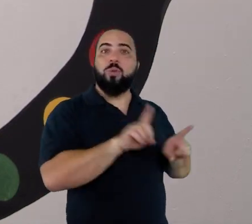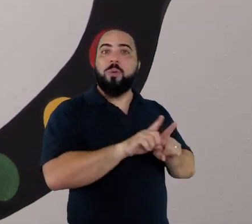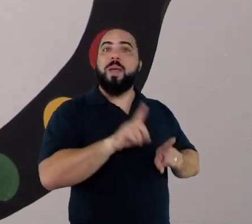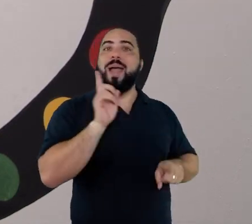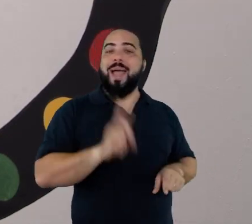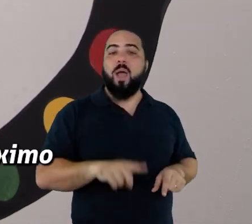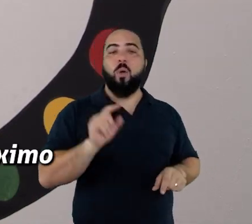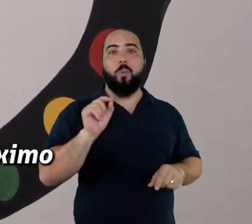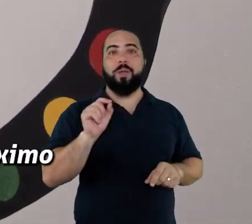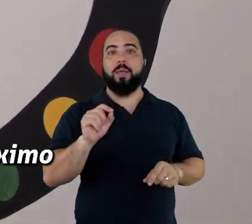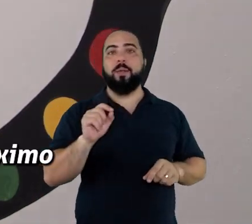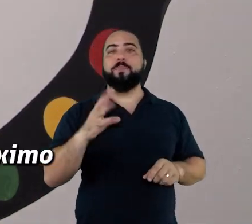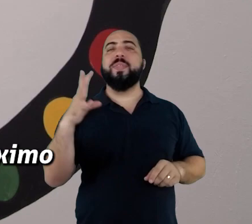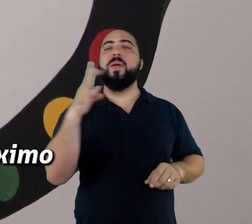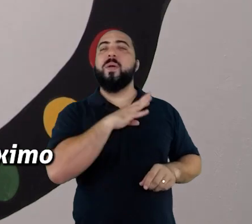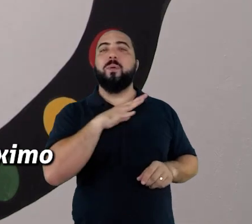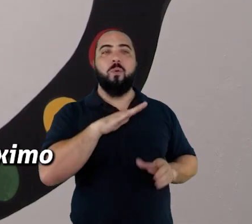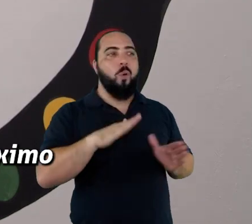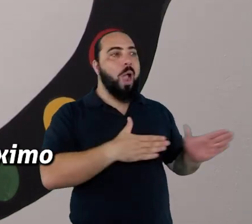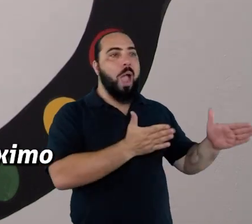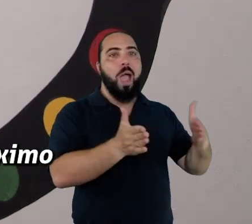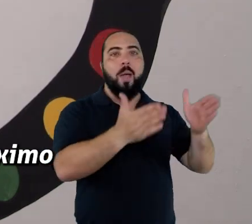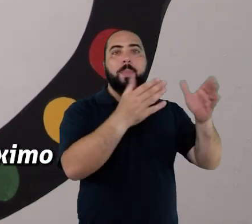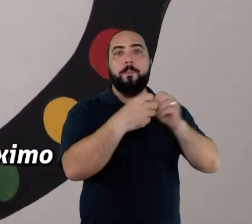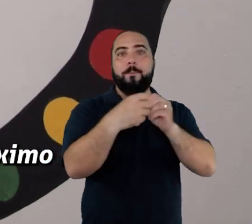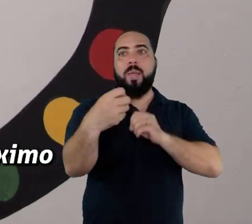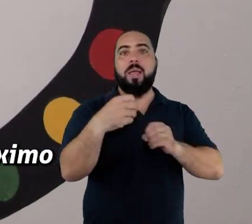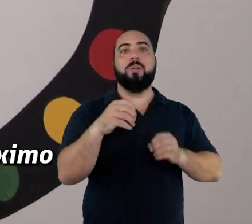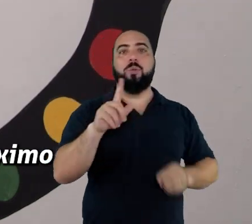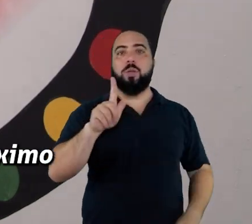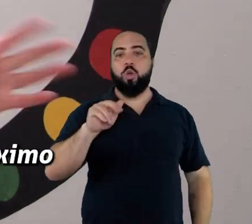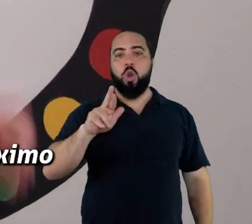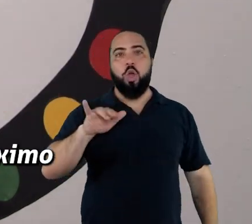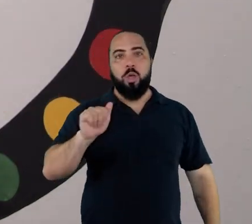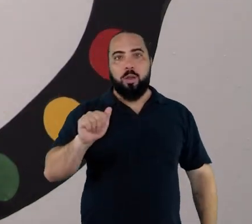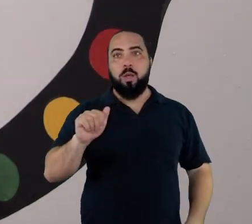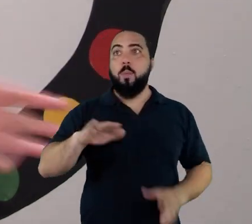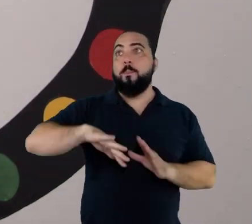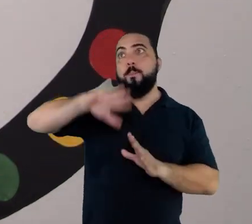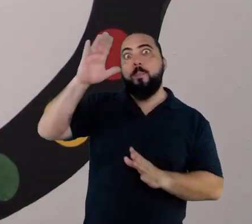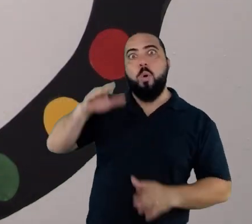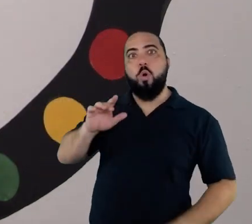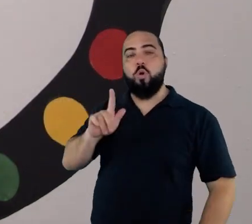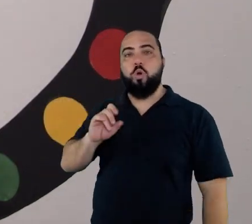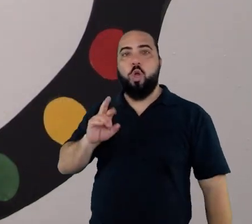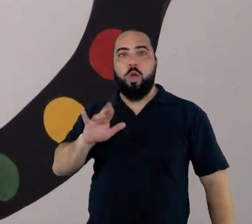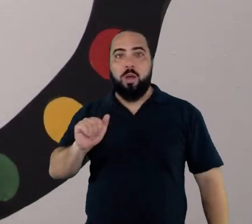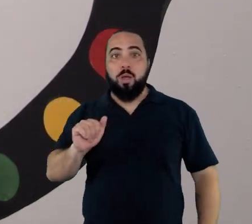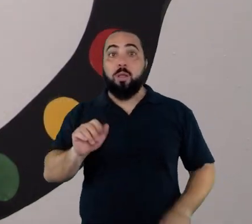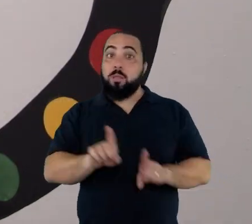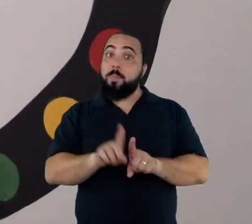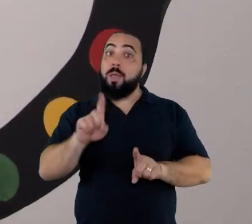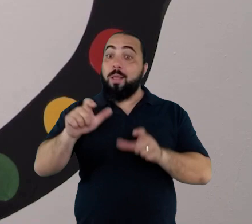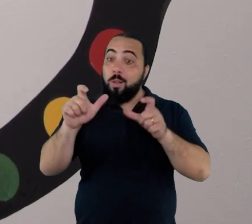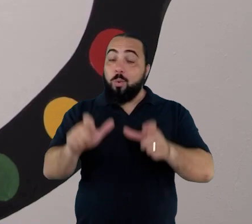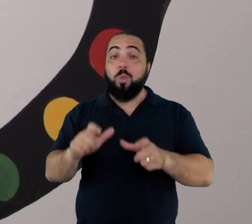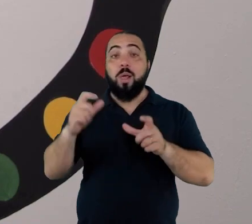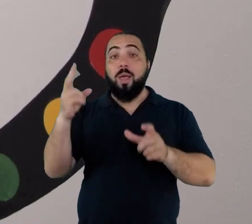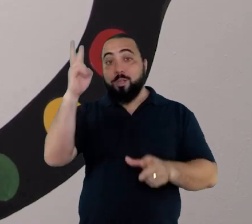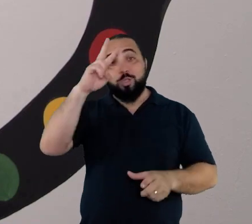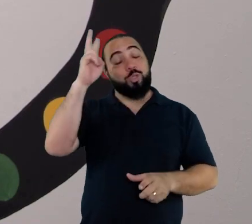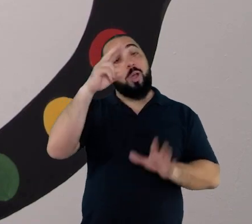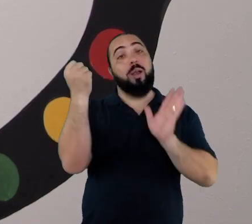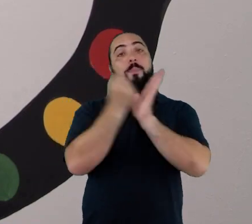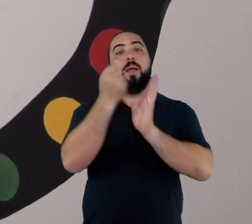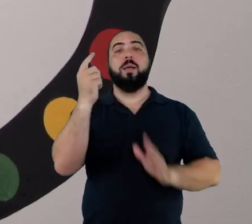Carneiro, diretora adjunta CIEP Tancredo Neves. Aqui próximo a gente, a Ladeira da Glória, o Morro da Glória, como um lugar histórico